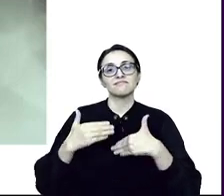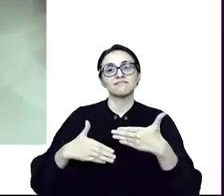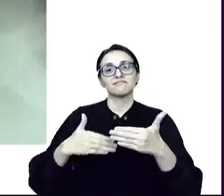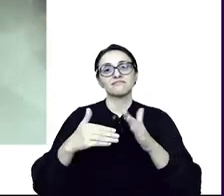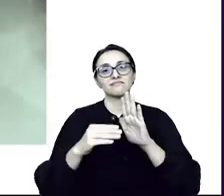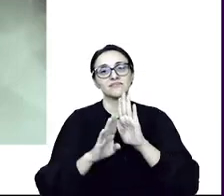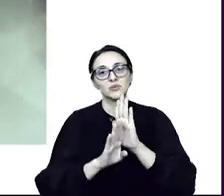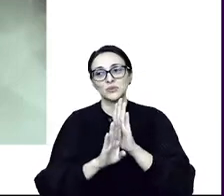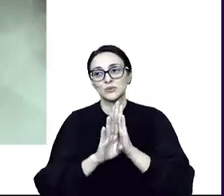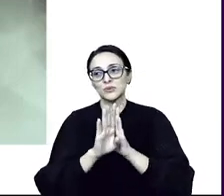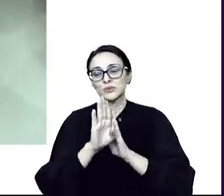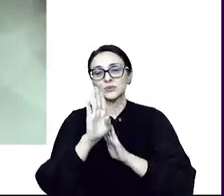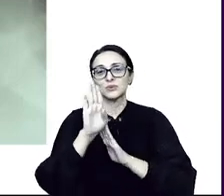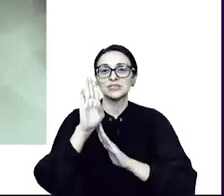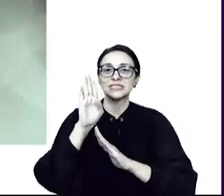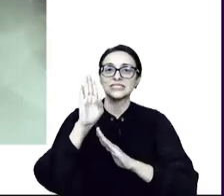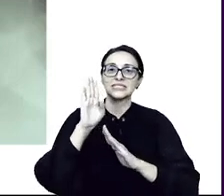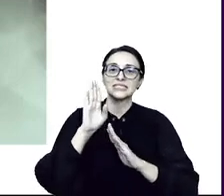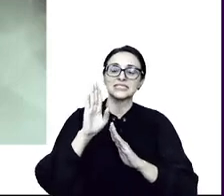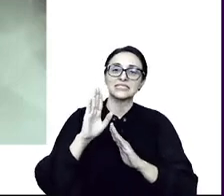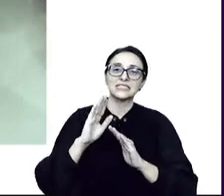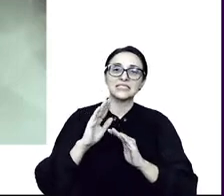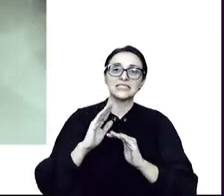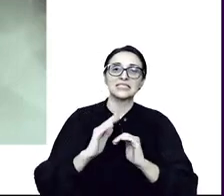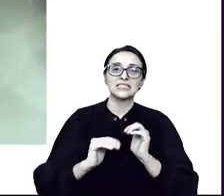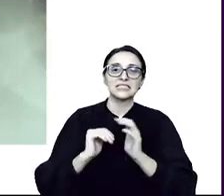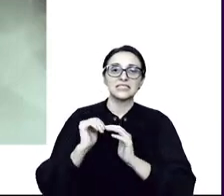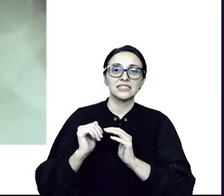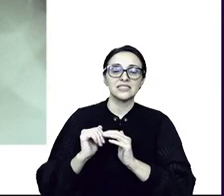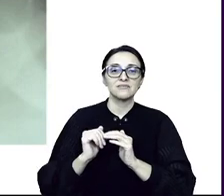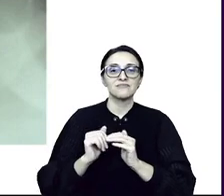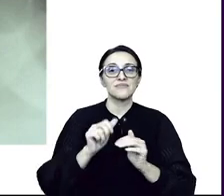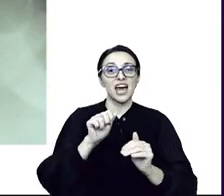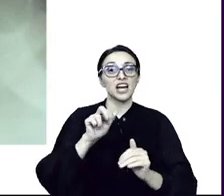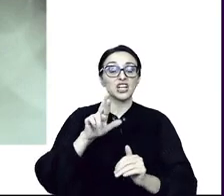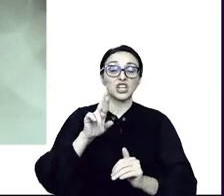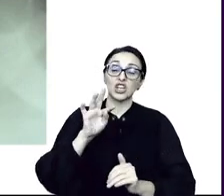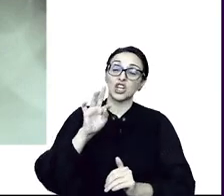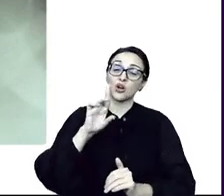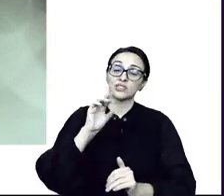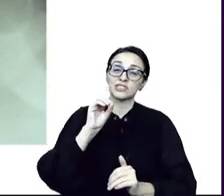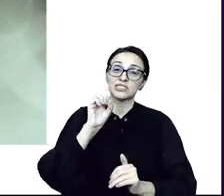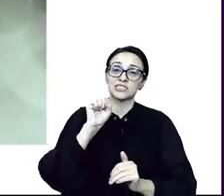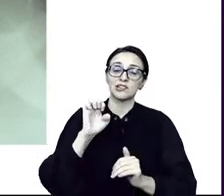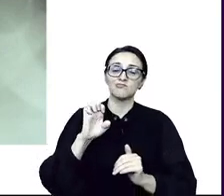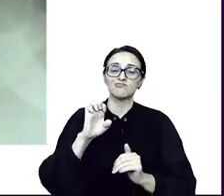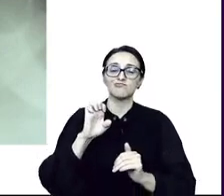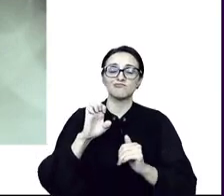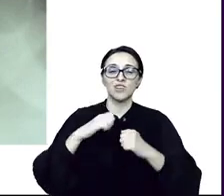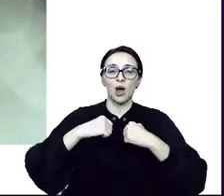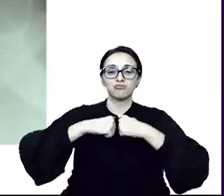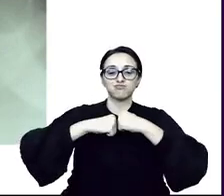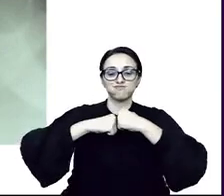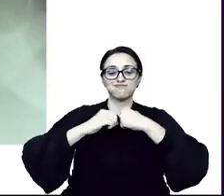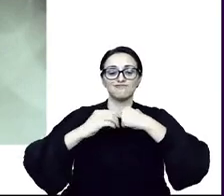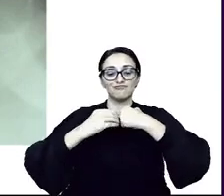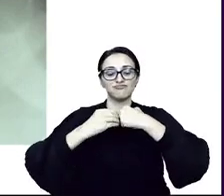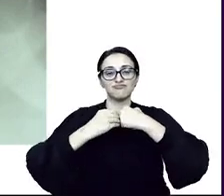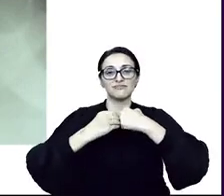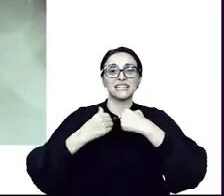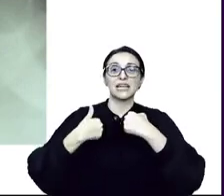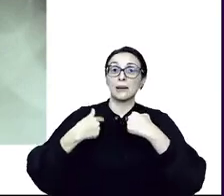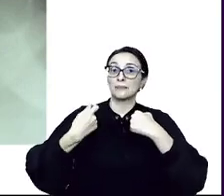aumentar realmente o desgaste e a artrose dele. Bruno, você acha que cabe algum tratamento diferente aí